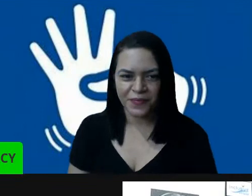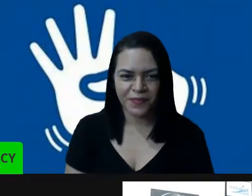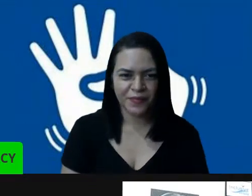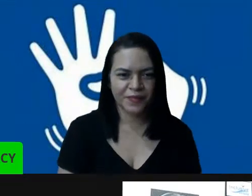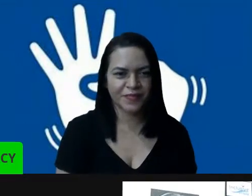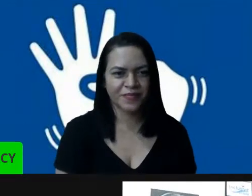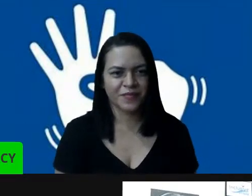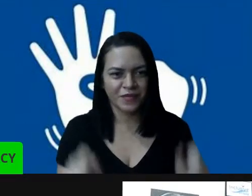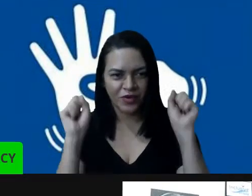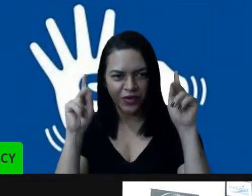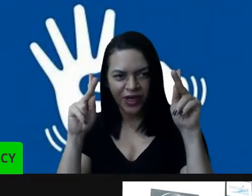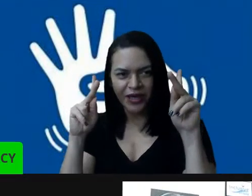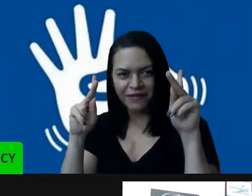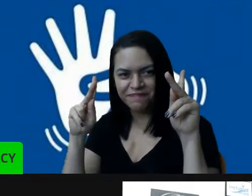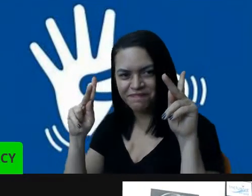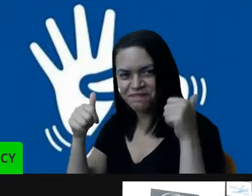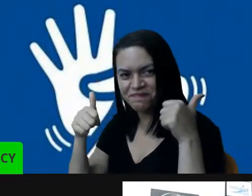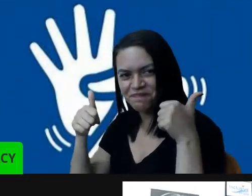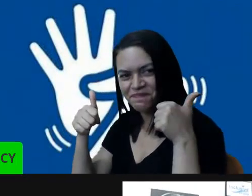Tá.